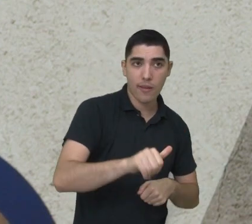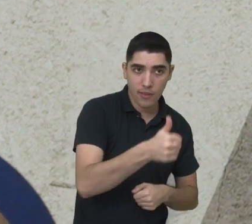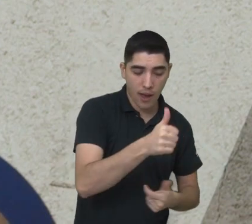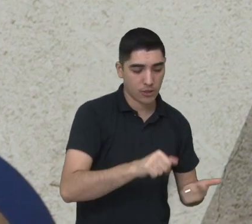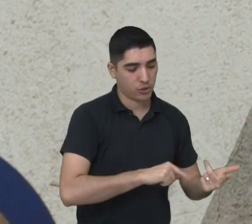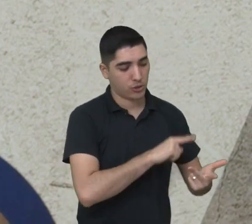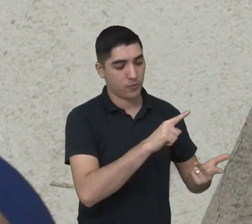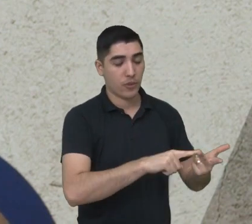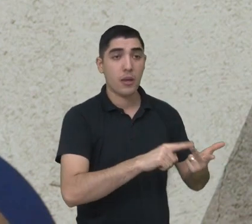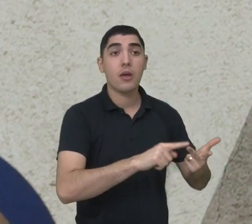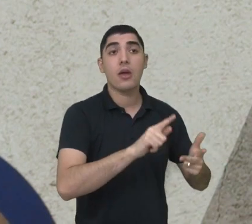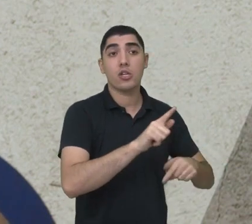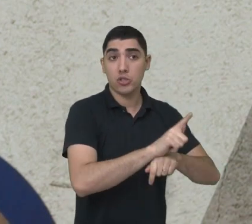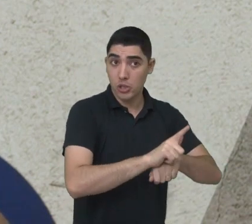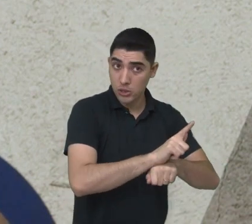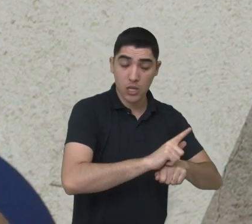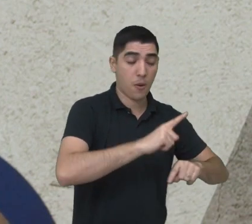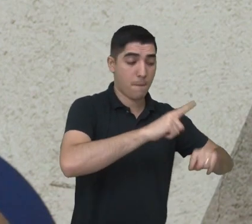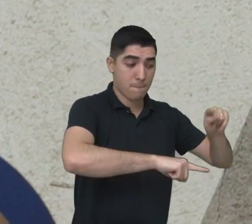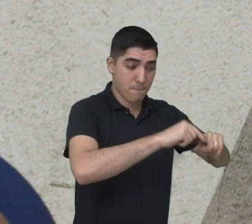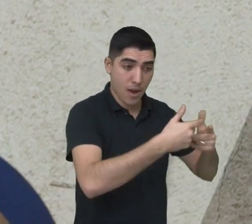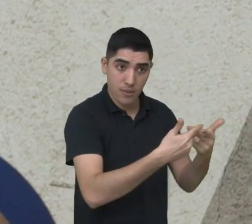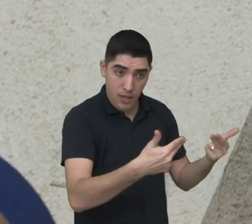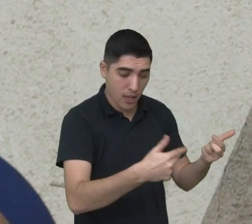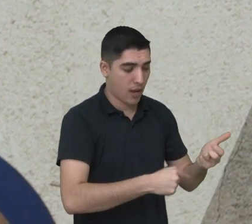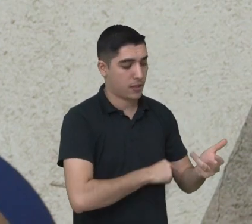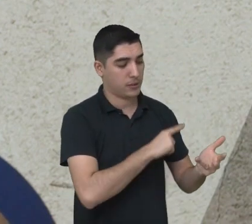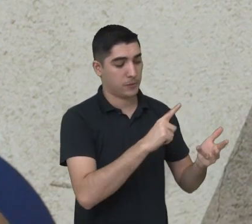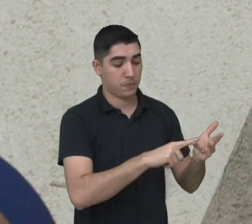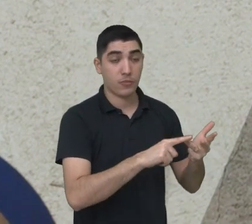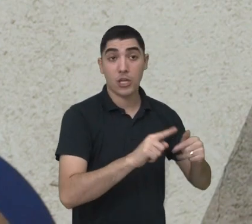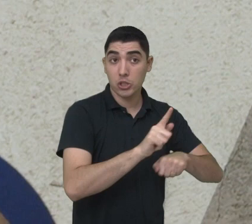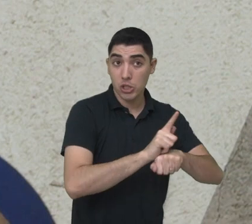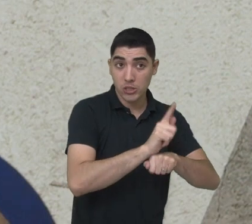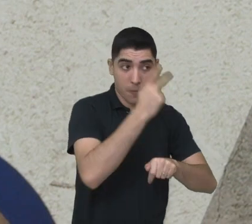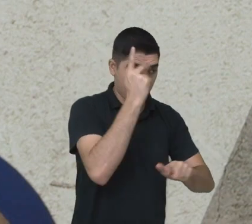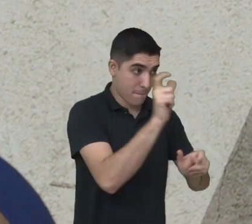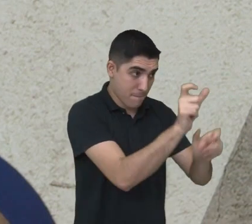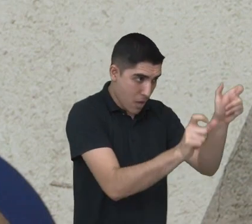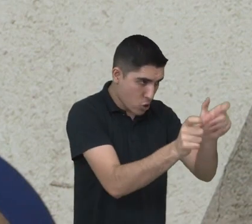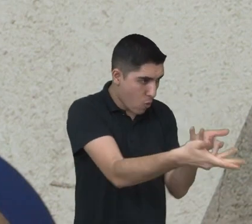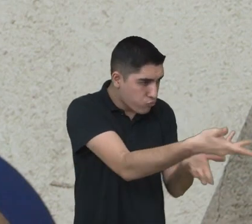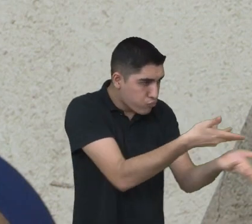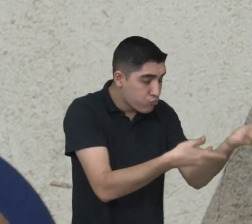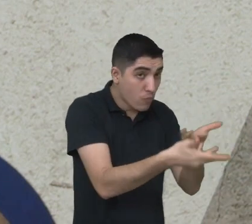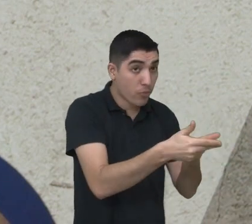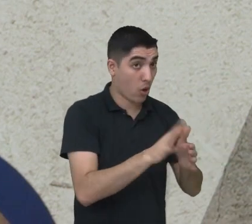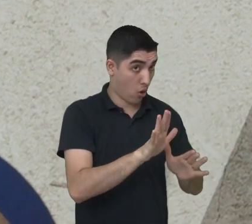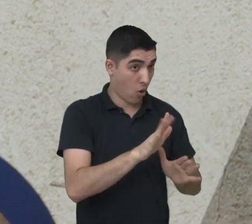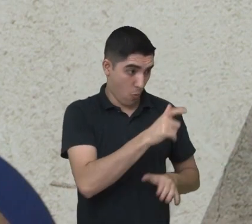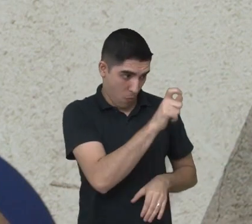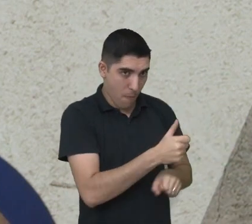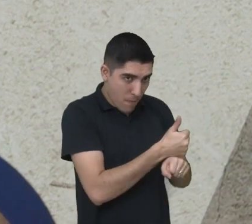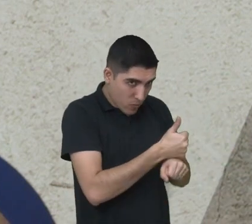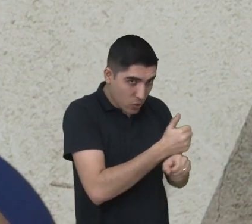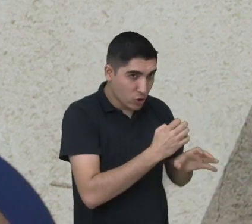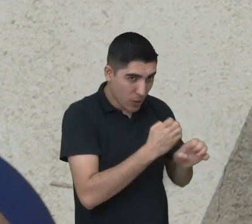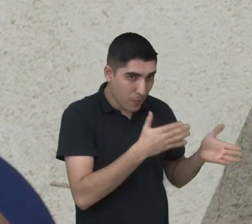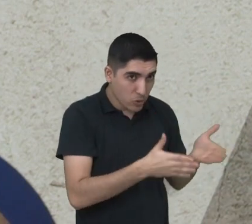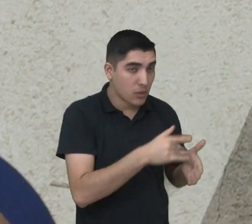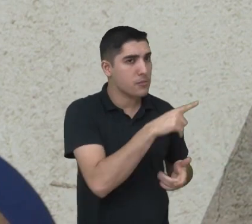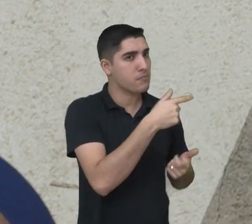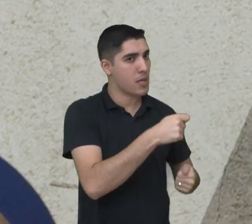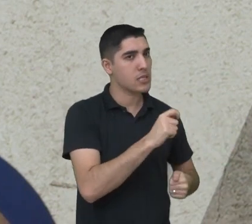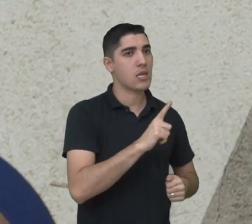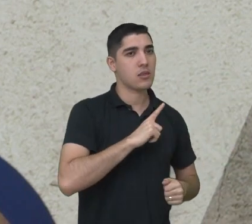suprimentos, gestão de pessoas, né? Eu falo que o engenheiro de produção, ele precisa ter muita resiliência, né? Porque o fator humano dentro da